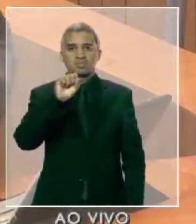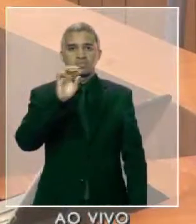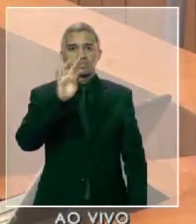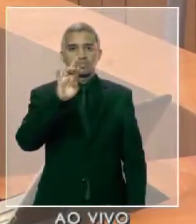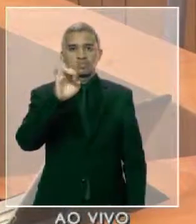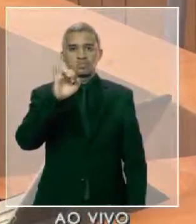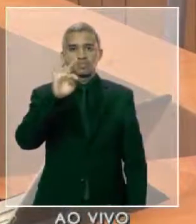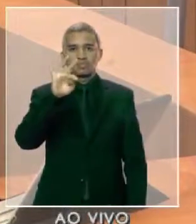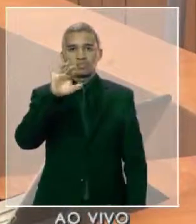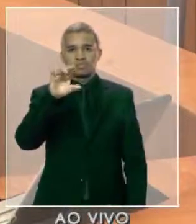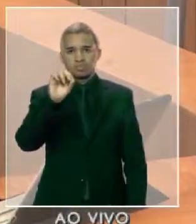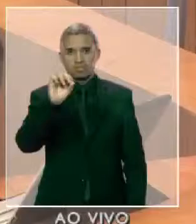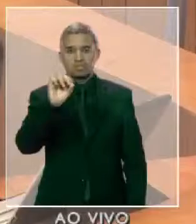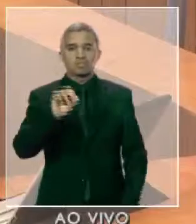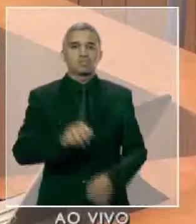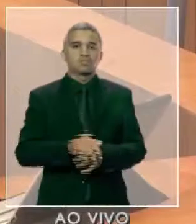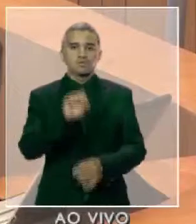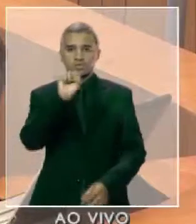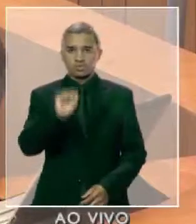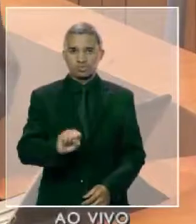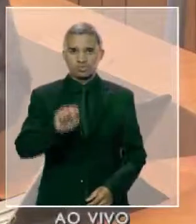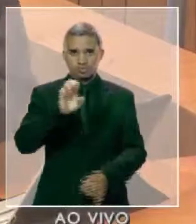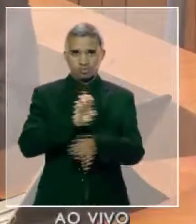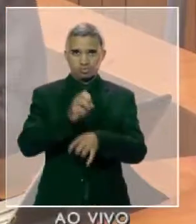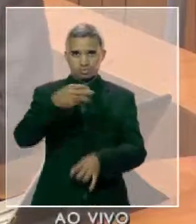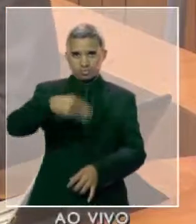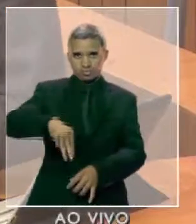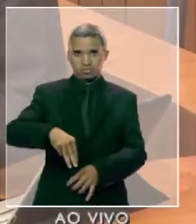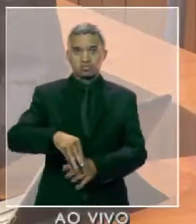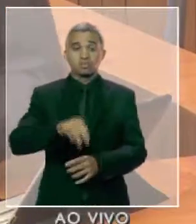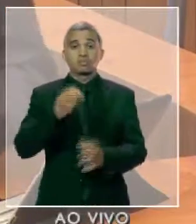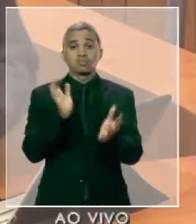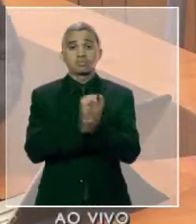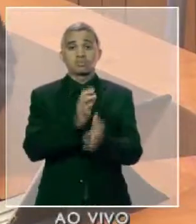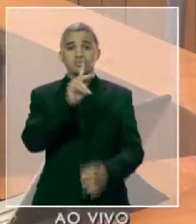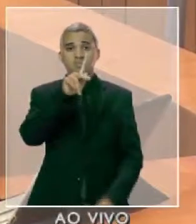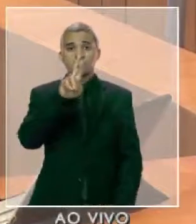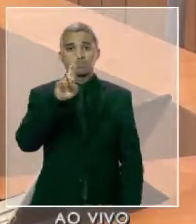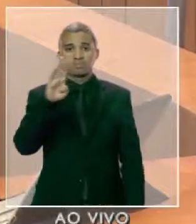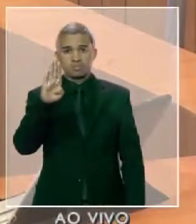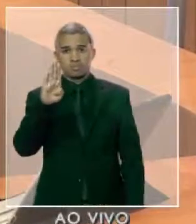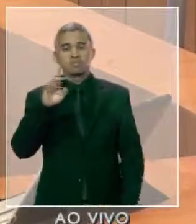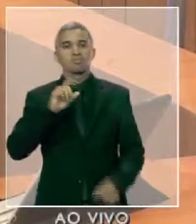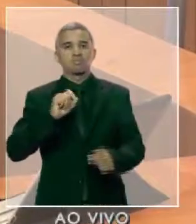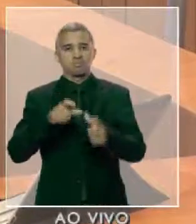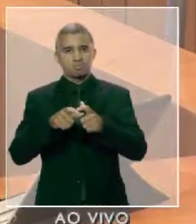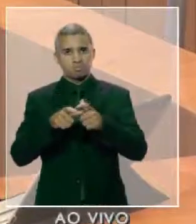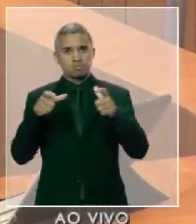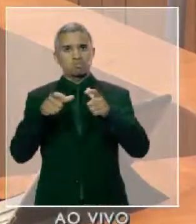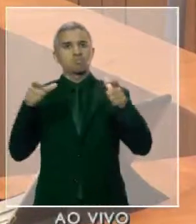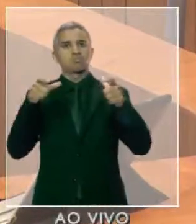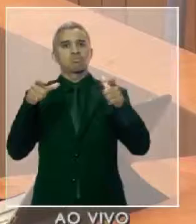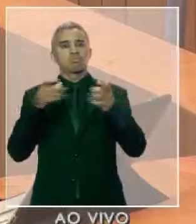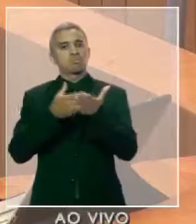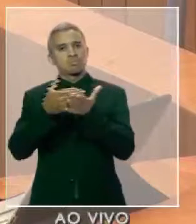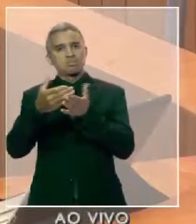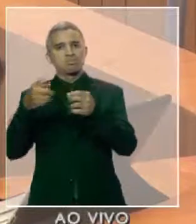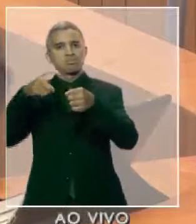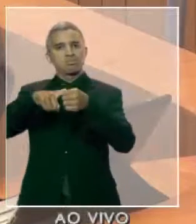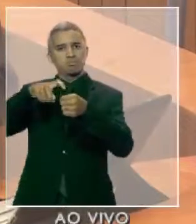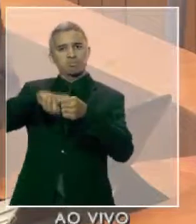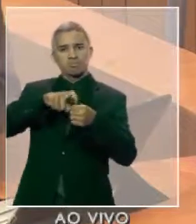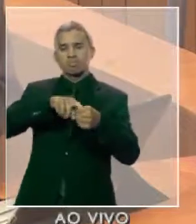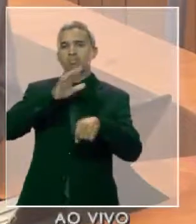do estado, onde o PRB ele avança, senhor presidente, senhoras e senhores, avança na conjuntura política.